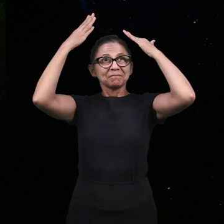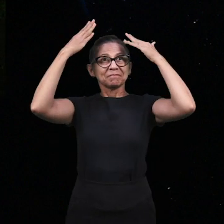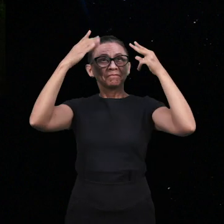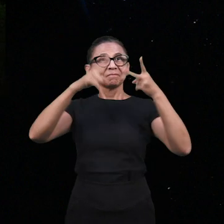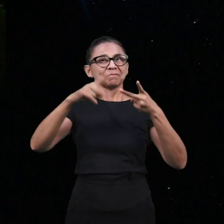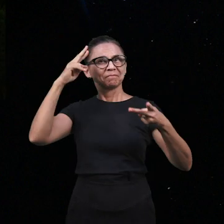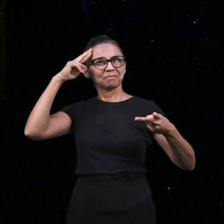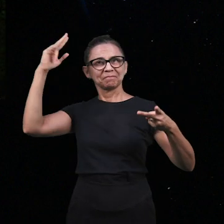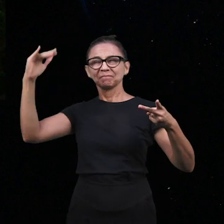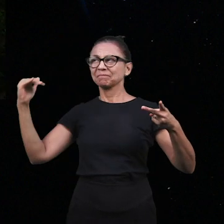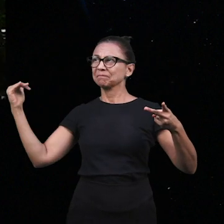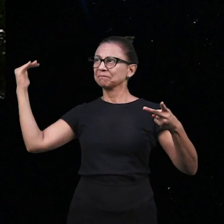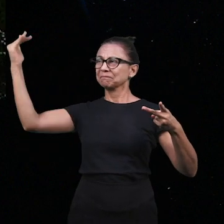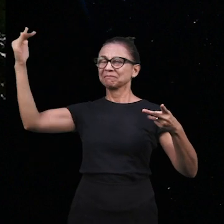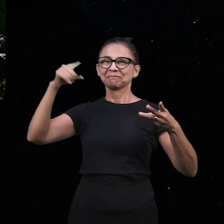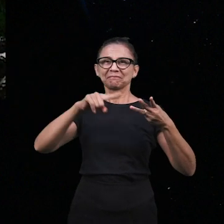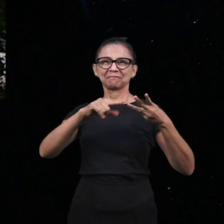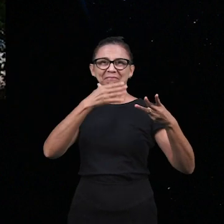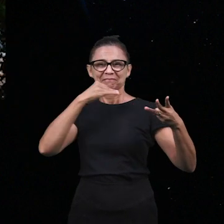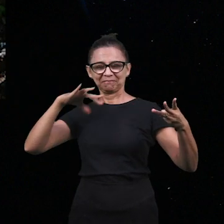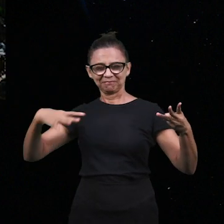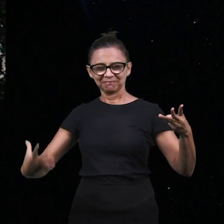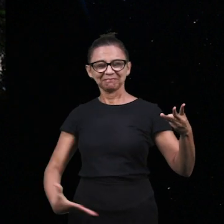Rei, Senhor,